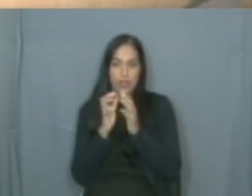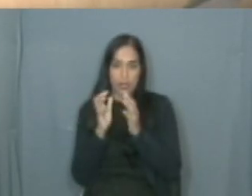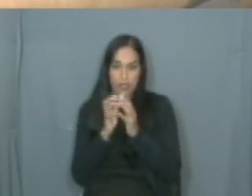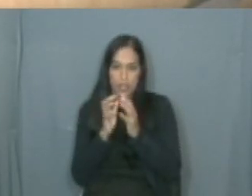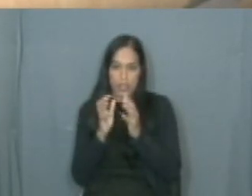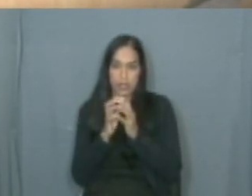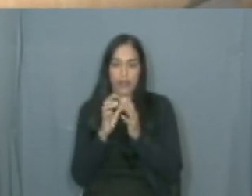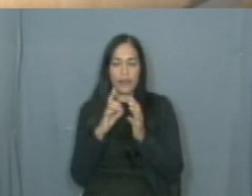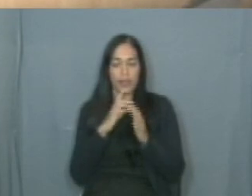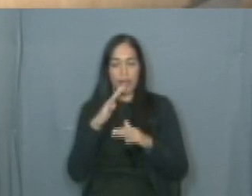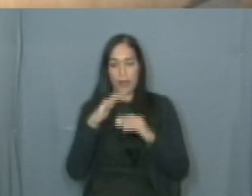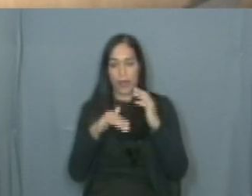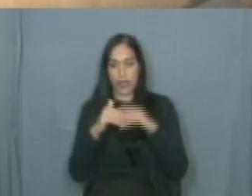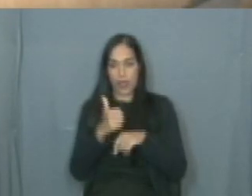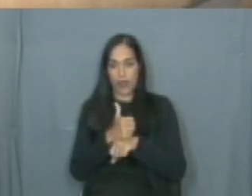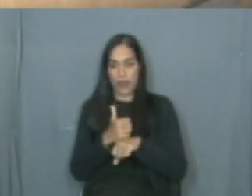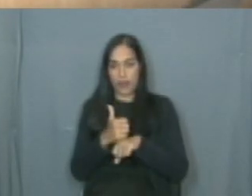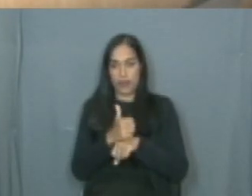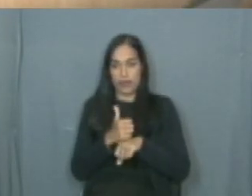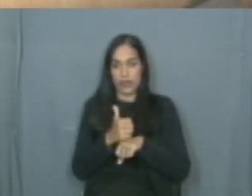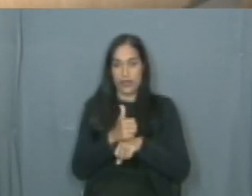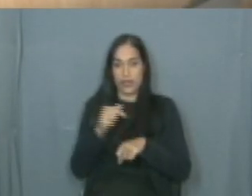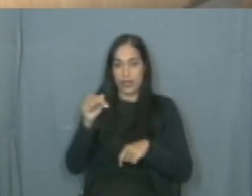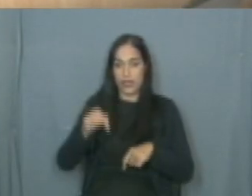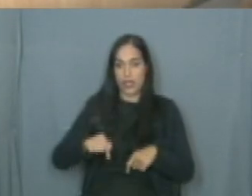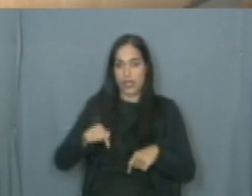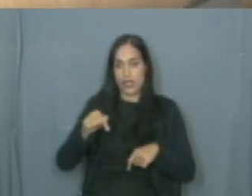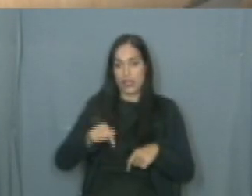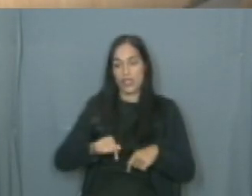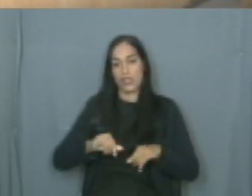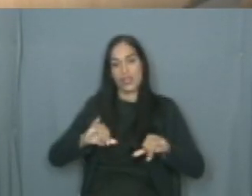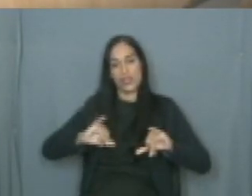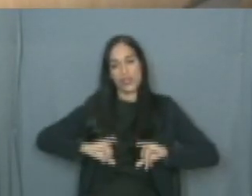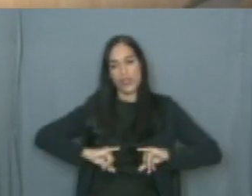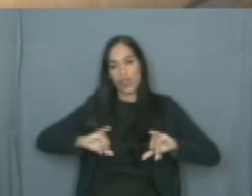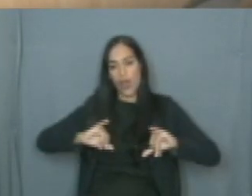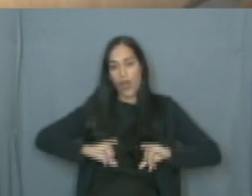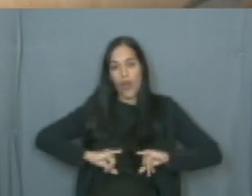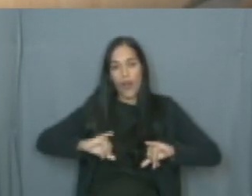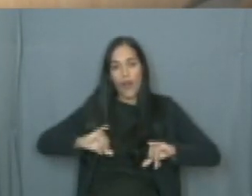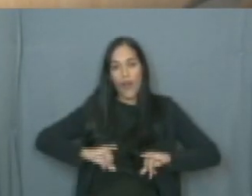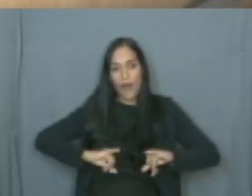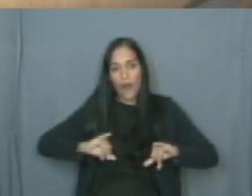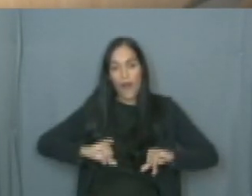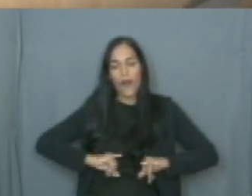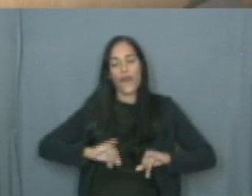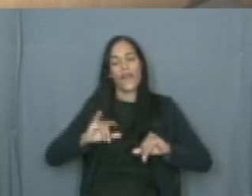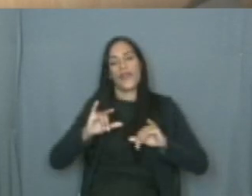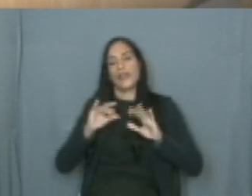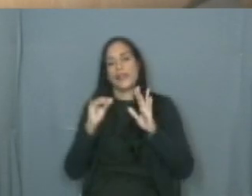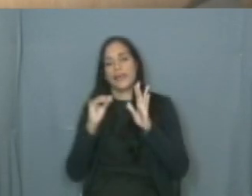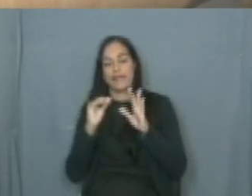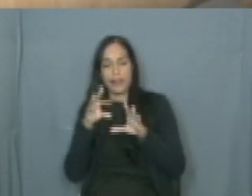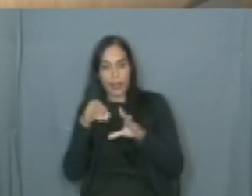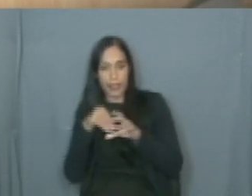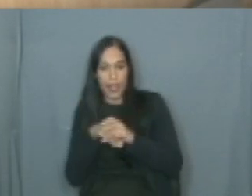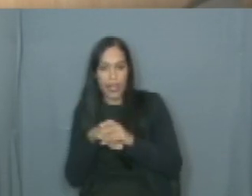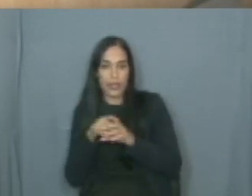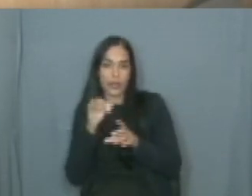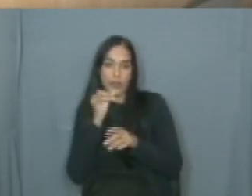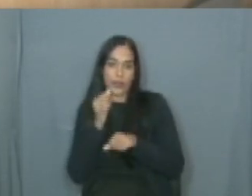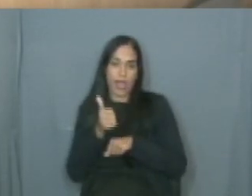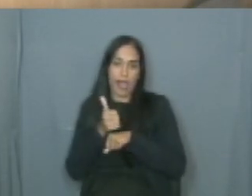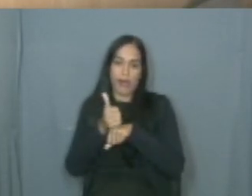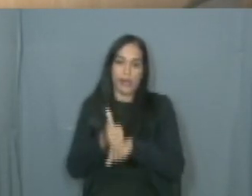uma categoria que hoje ainda sofre, né, com algumas questões de estrutura dentro dos ACS, dentro